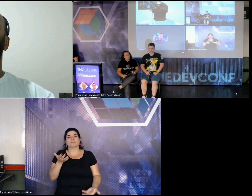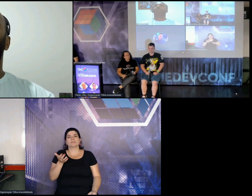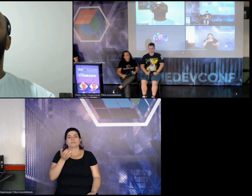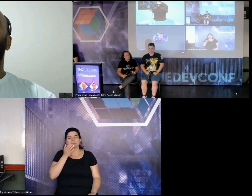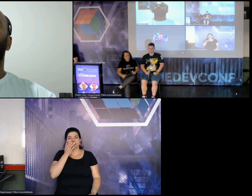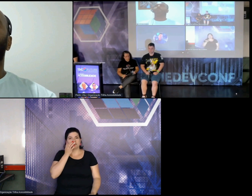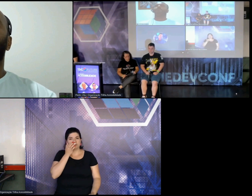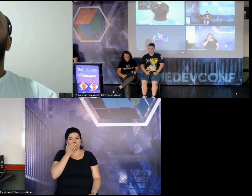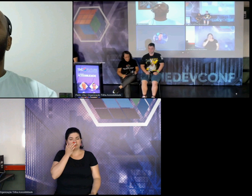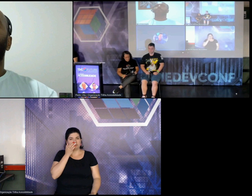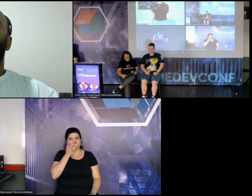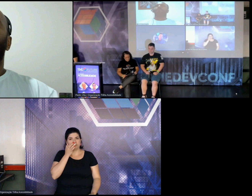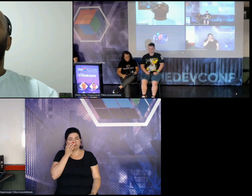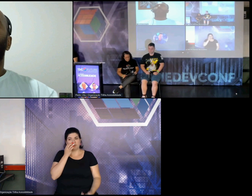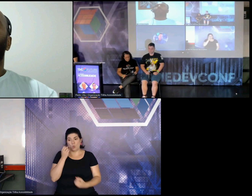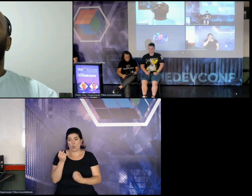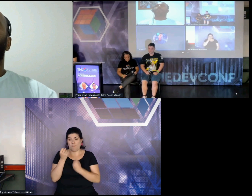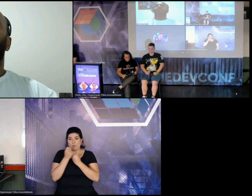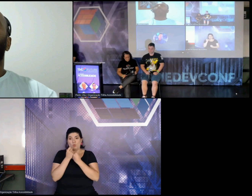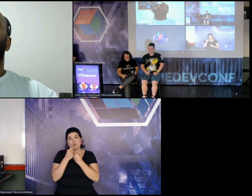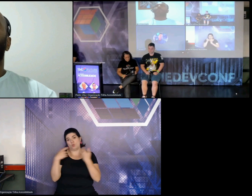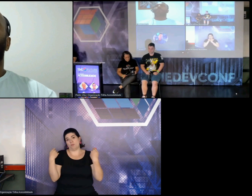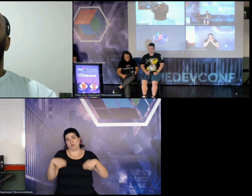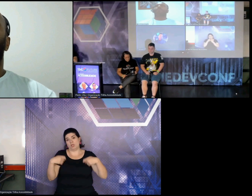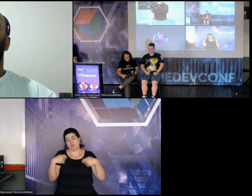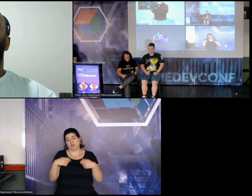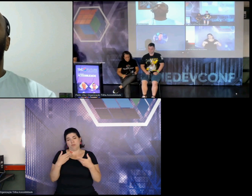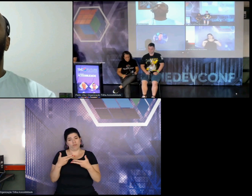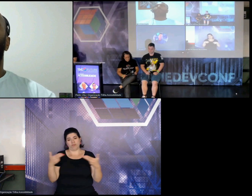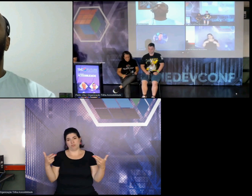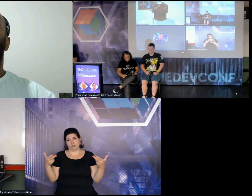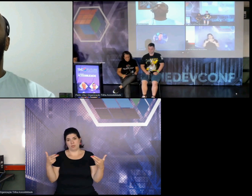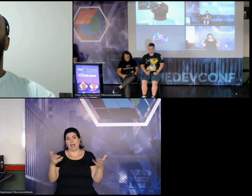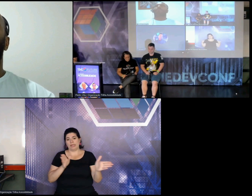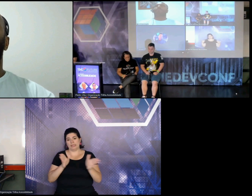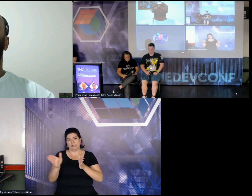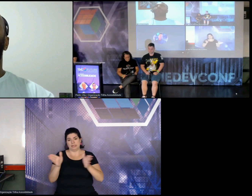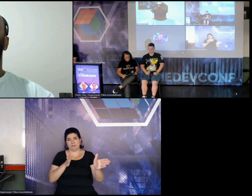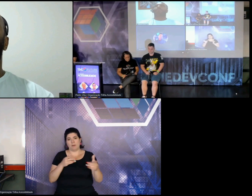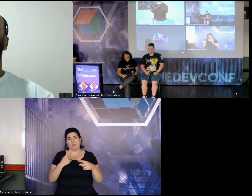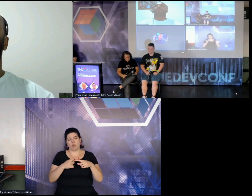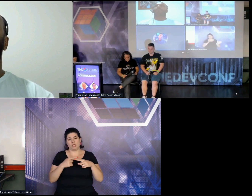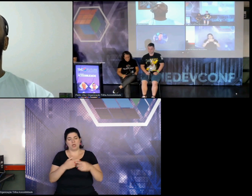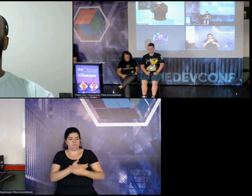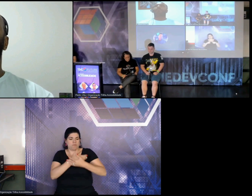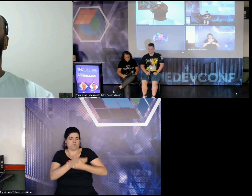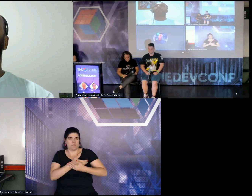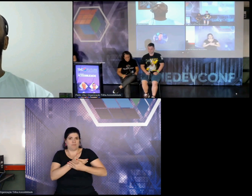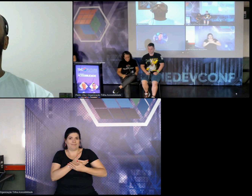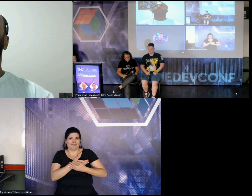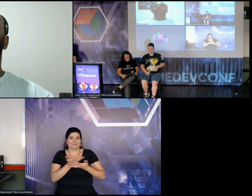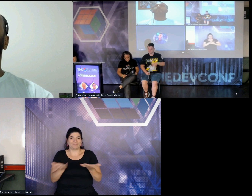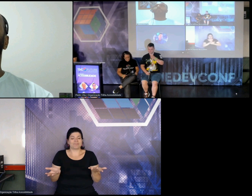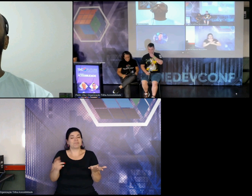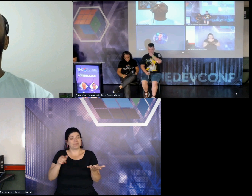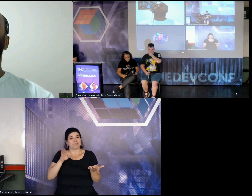de uma assistividade, né? De uma certa acessibilidade para aquela situação. Então, é bem legal